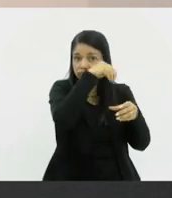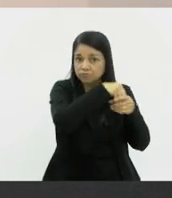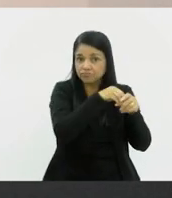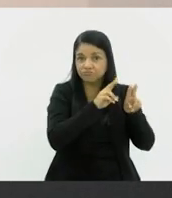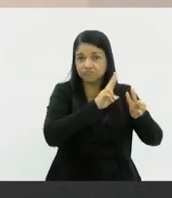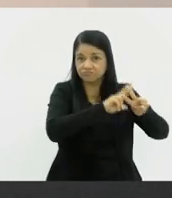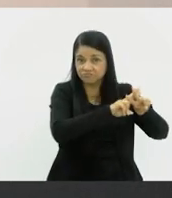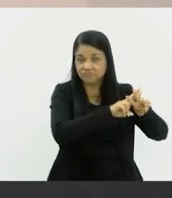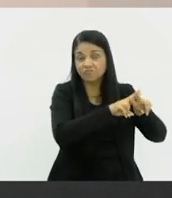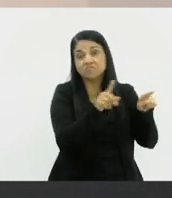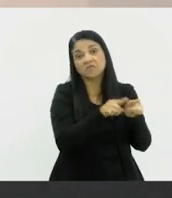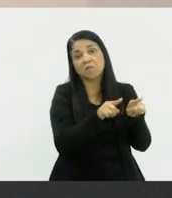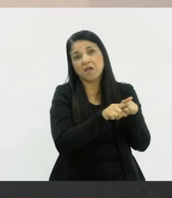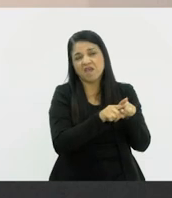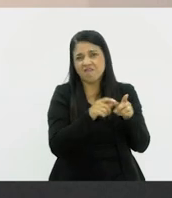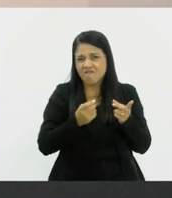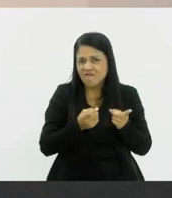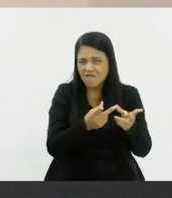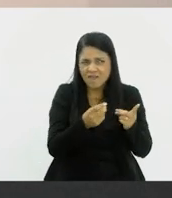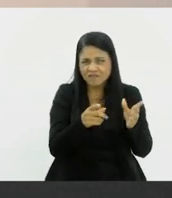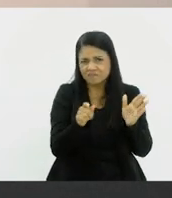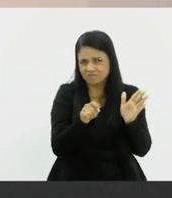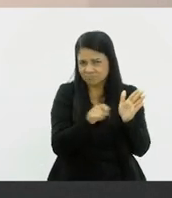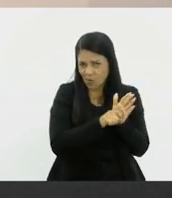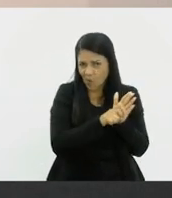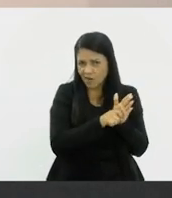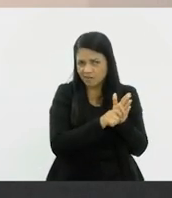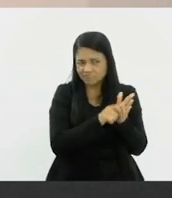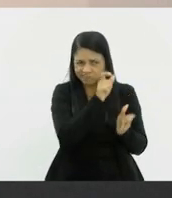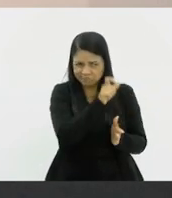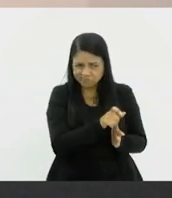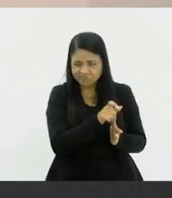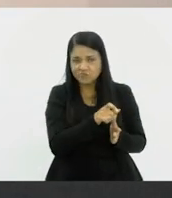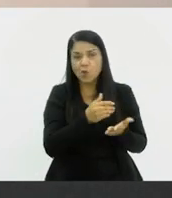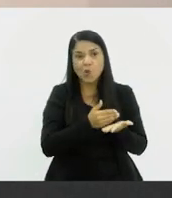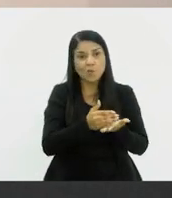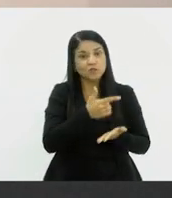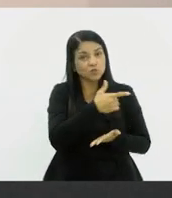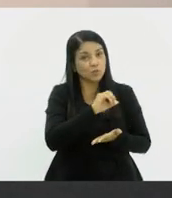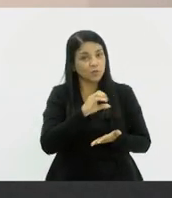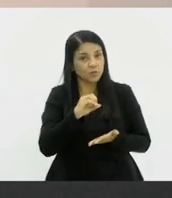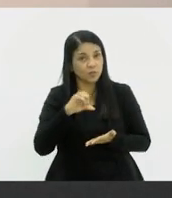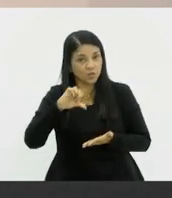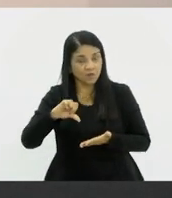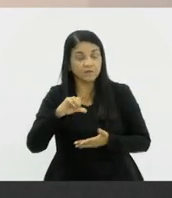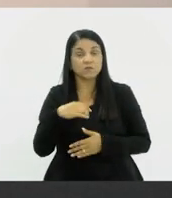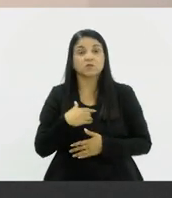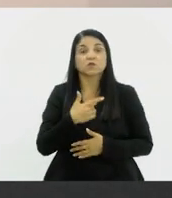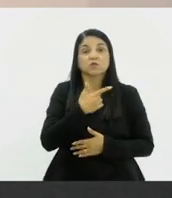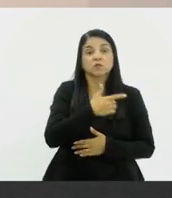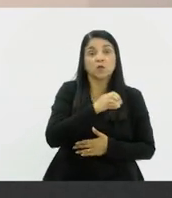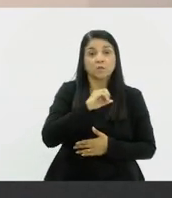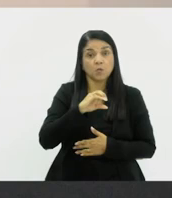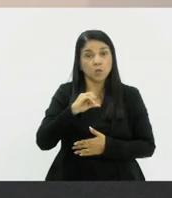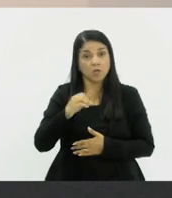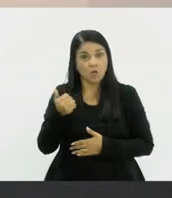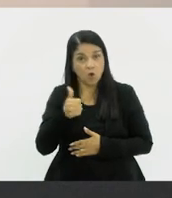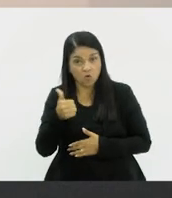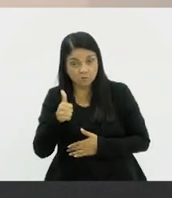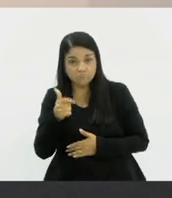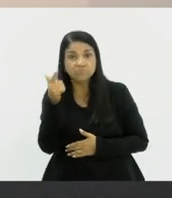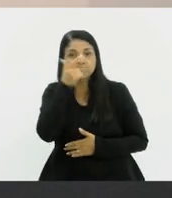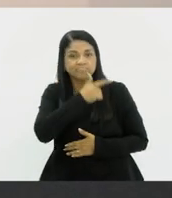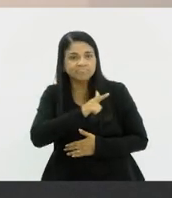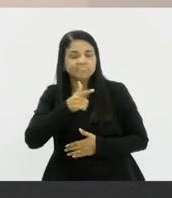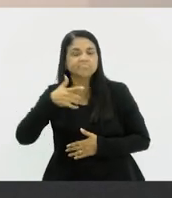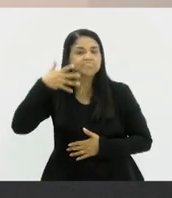também né isso tudo começa em 2009 2011 a gente consegue o direito de falar sobre a maconha falar sobre drogas